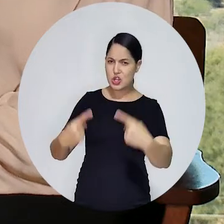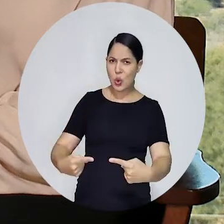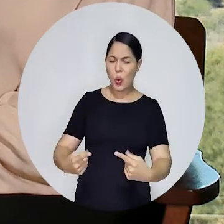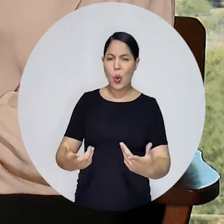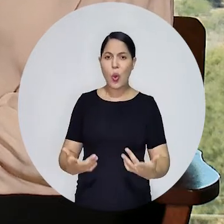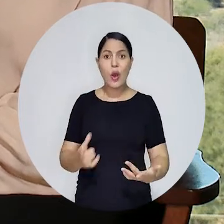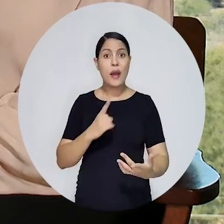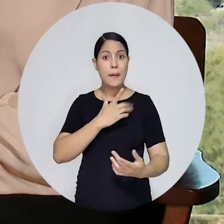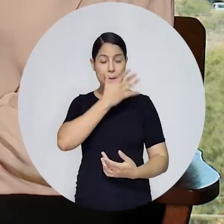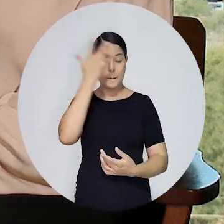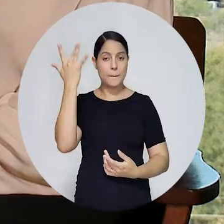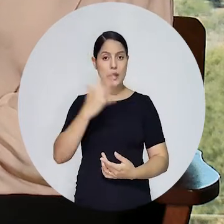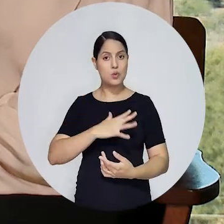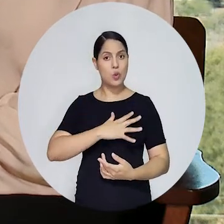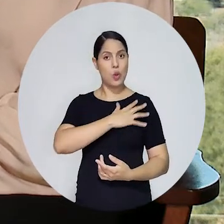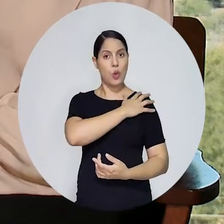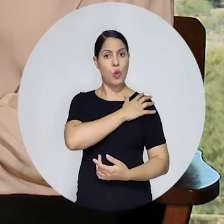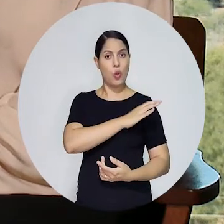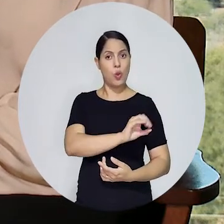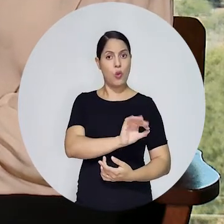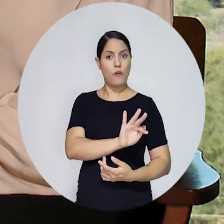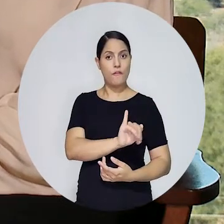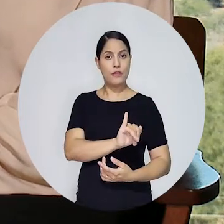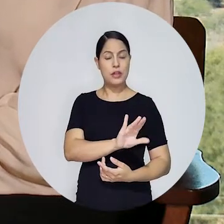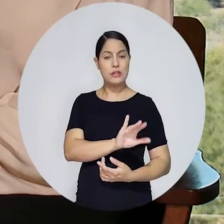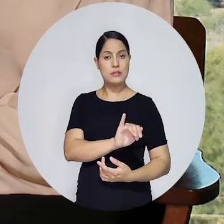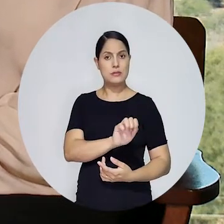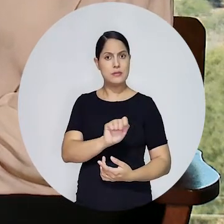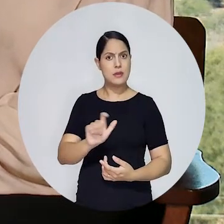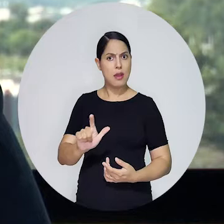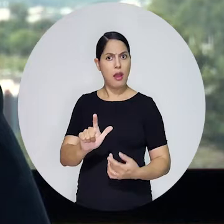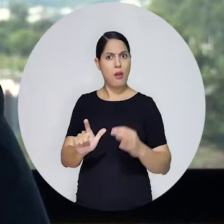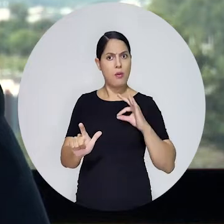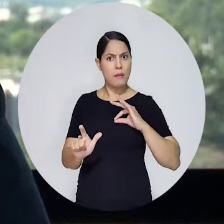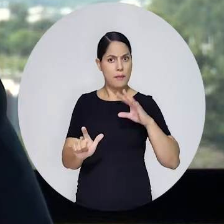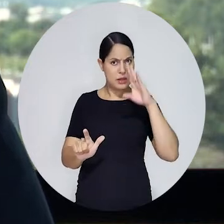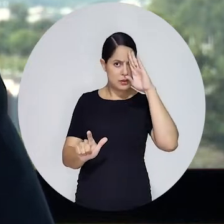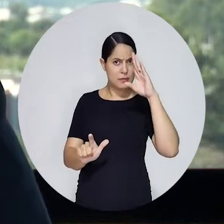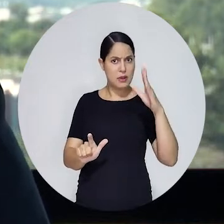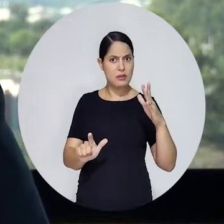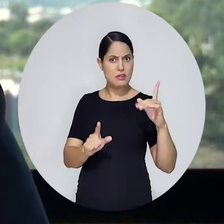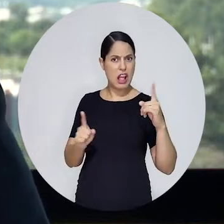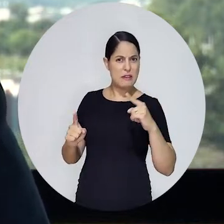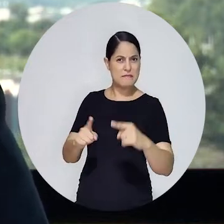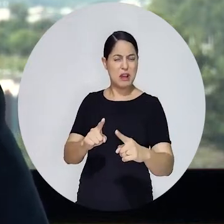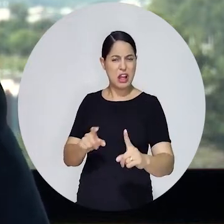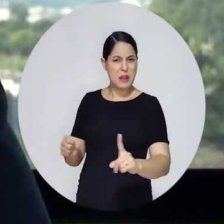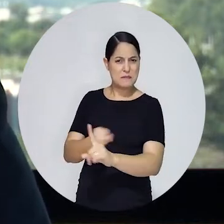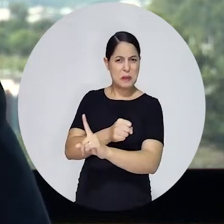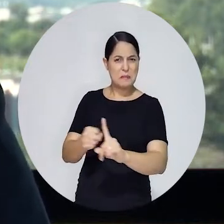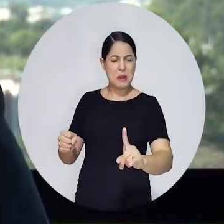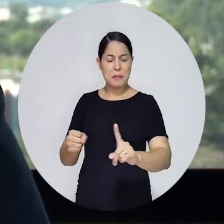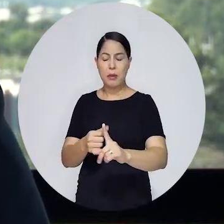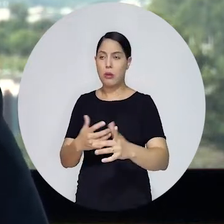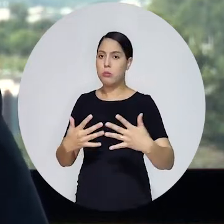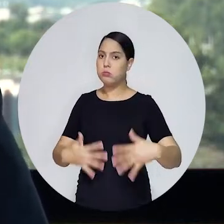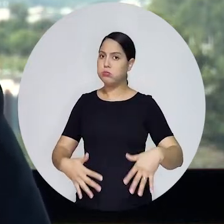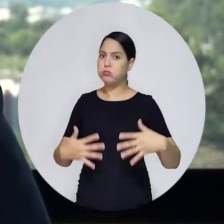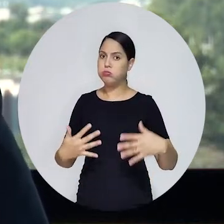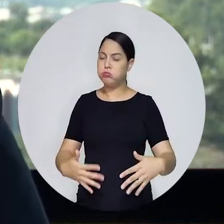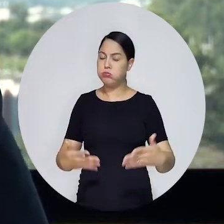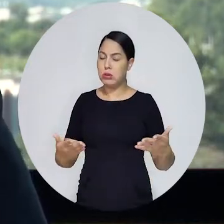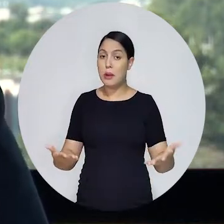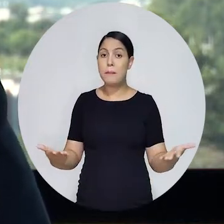policiais militares, inclusive oficiais da Polícia Militar, que hoje respondem a processos cíveis,